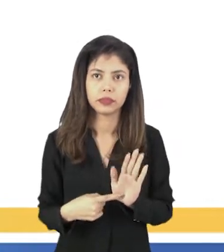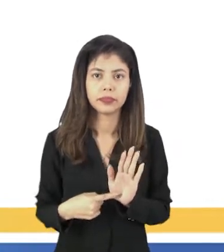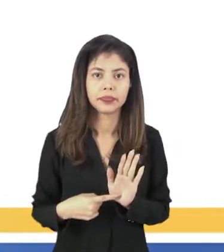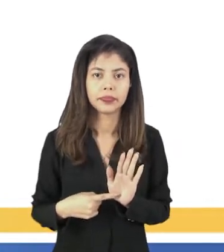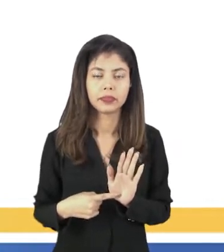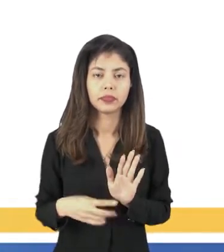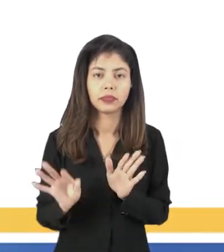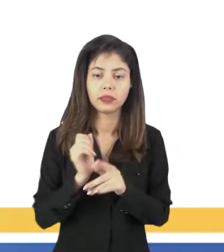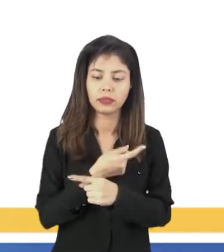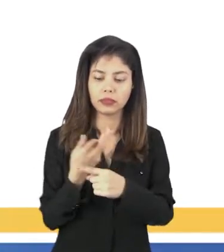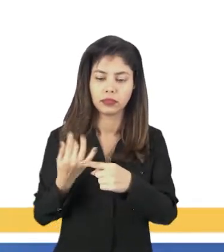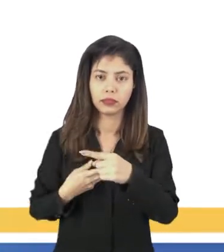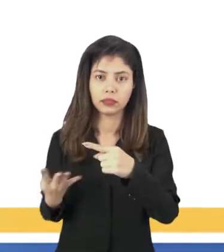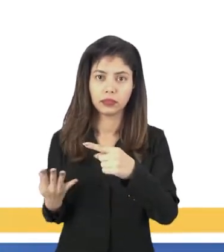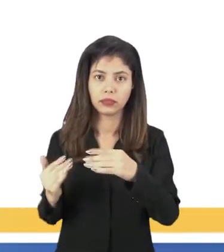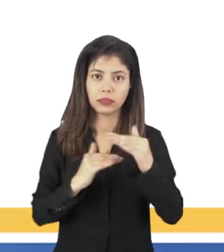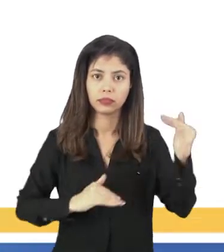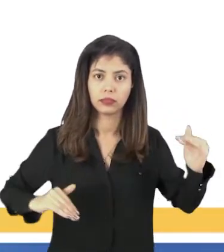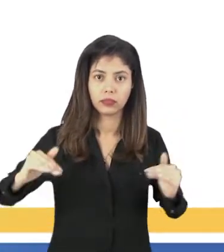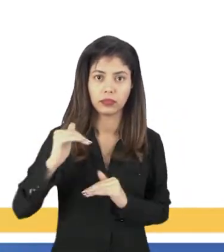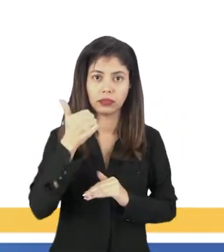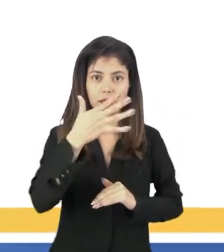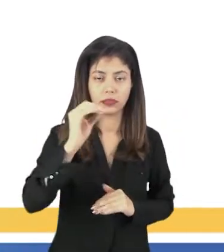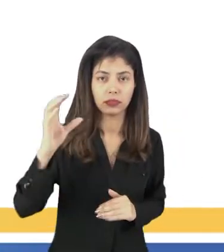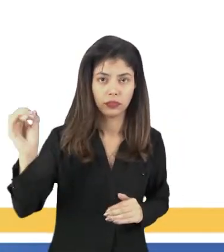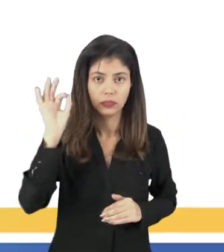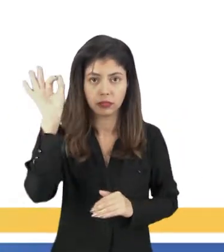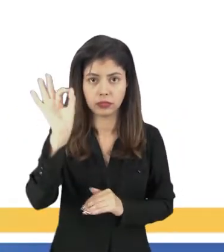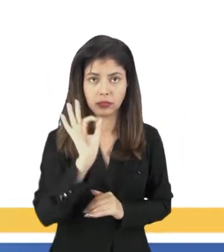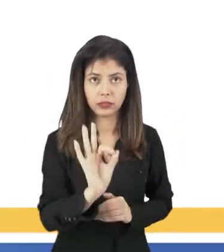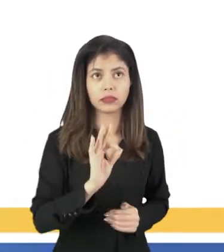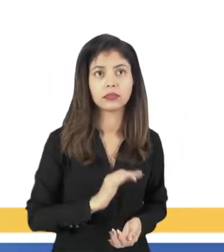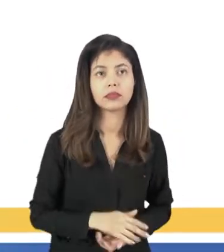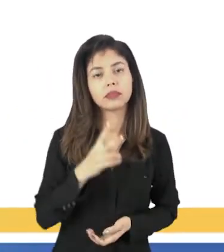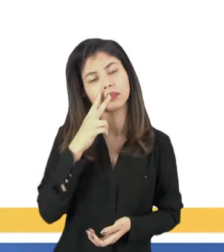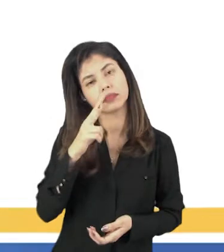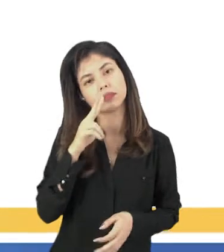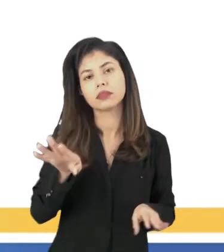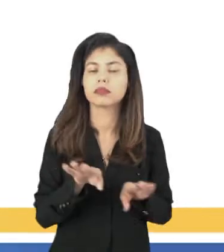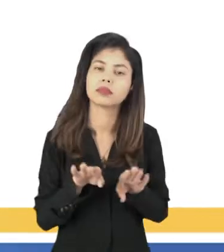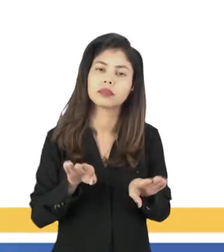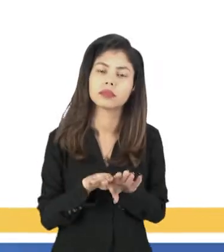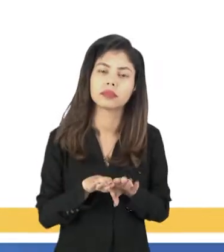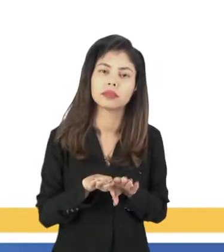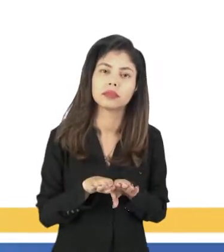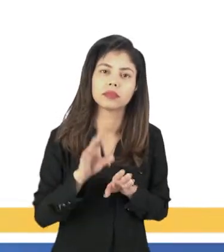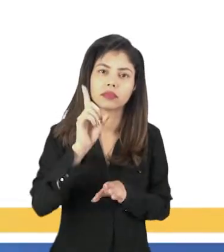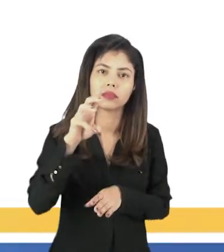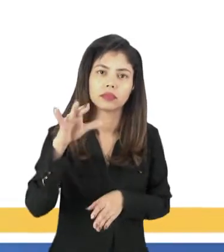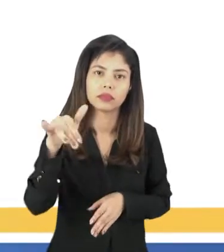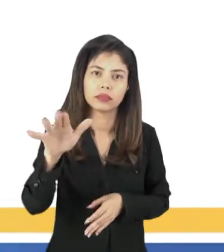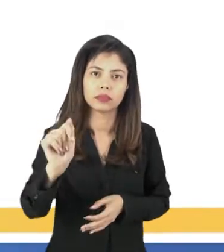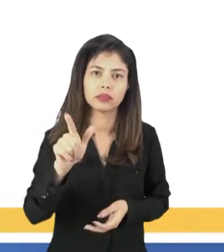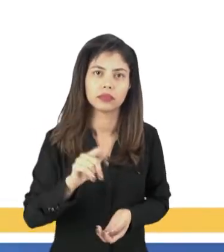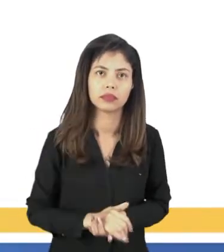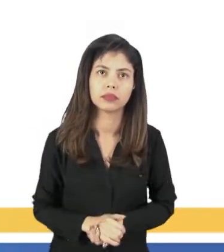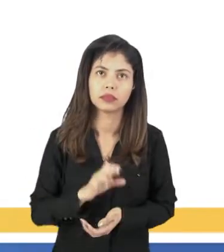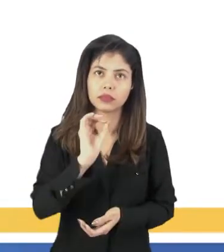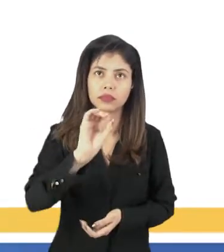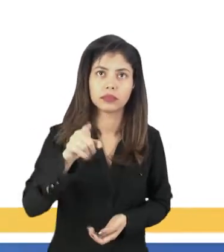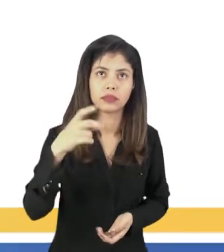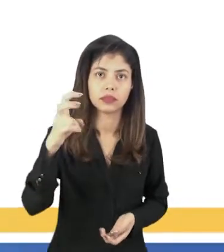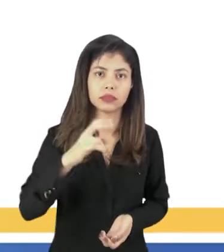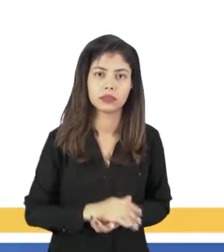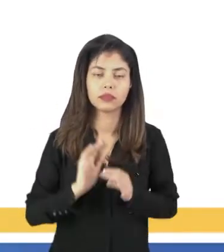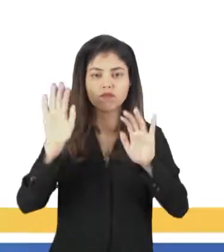na fração 5 sobre de 100 5 por 100 e vemos a forma decimal 0,5